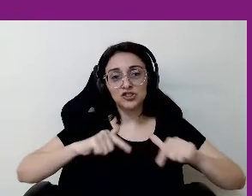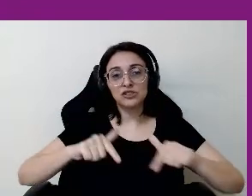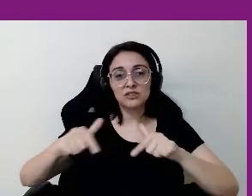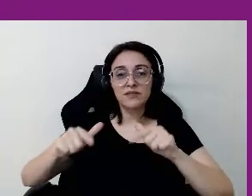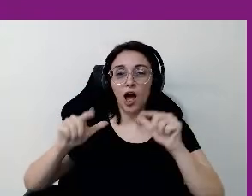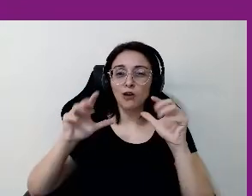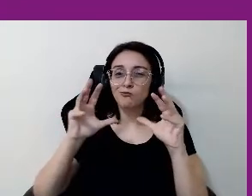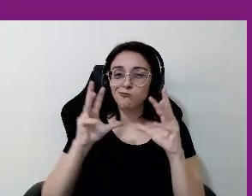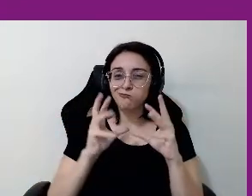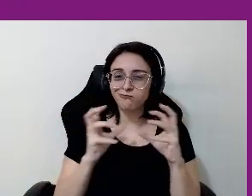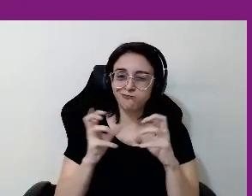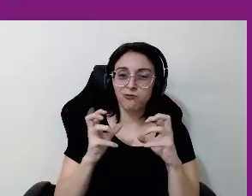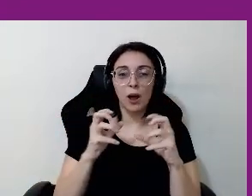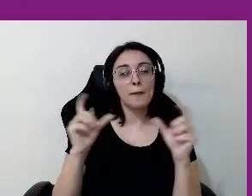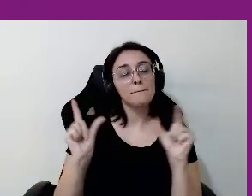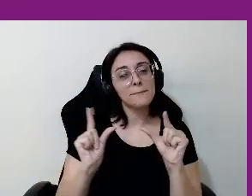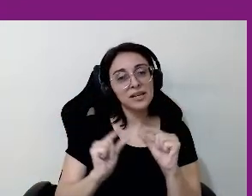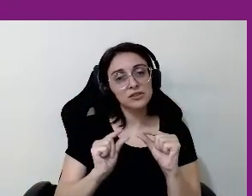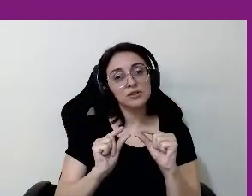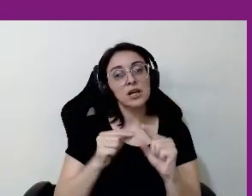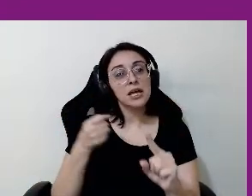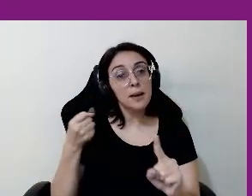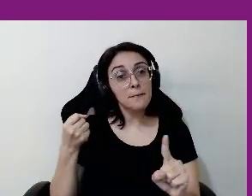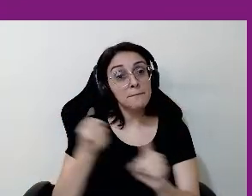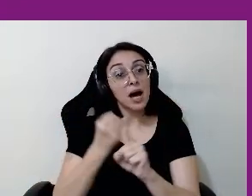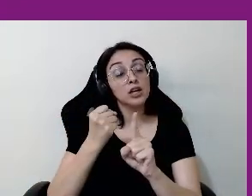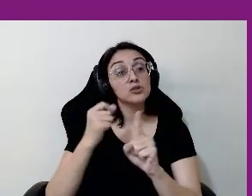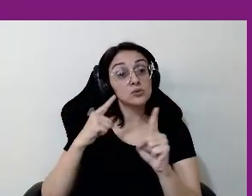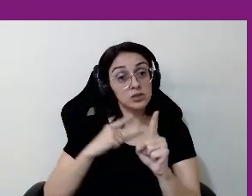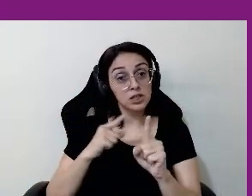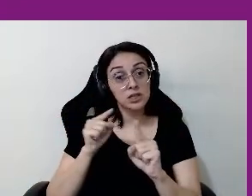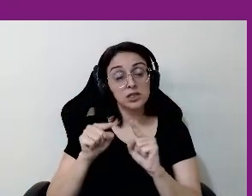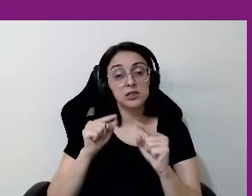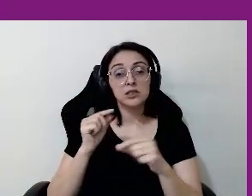atrofia possível. E isso tem impacto prognóstico